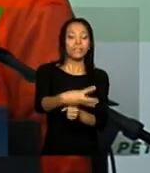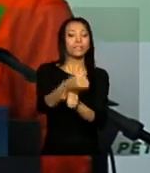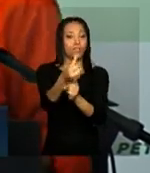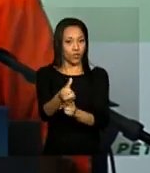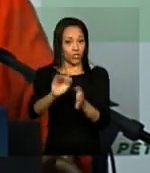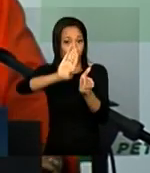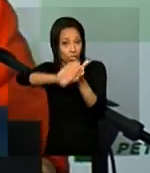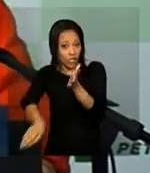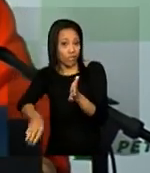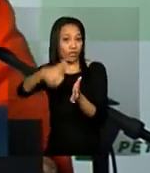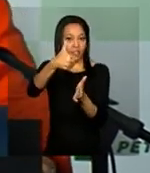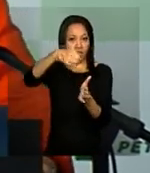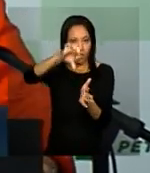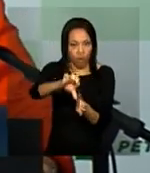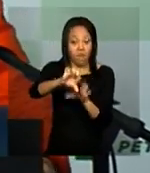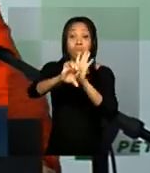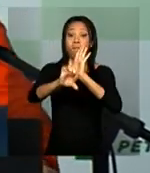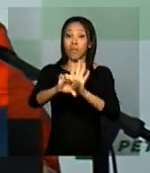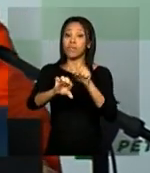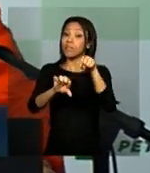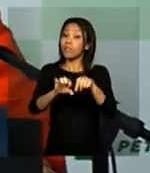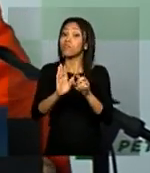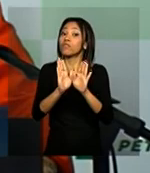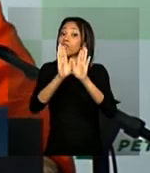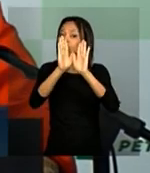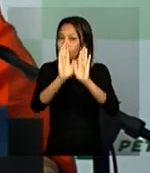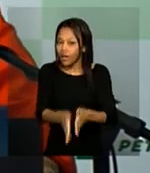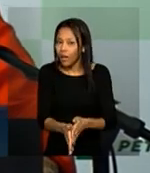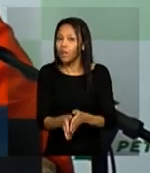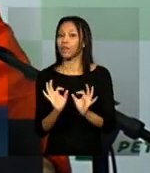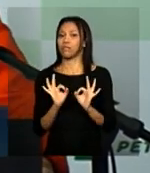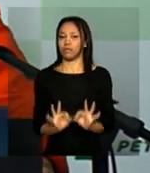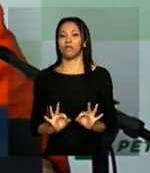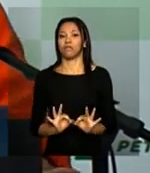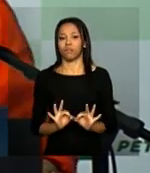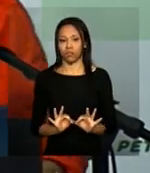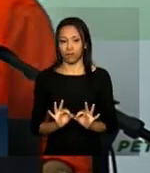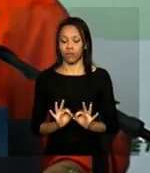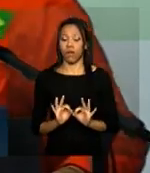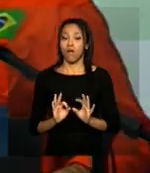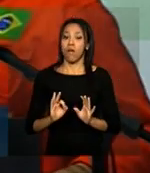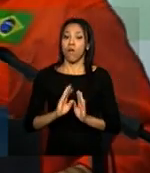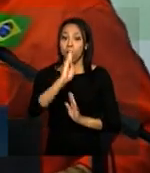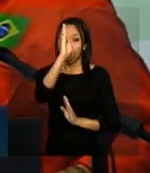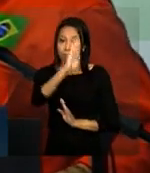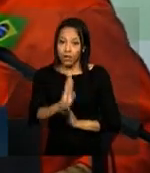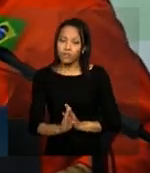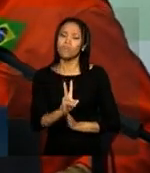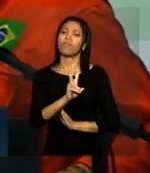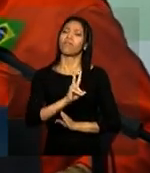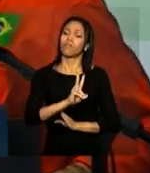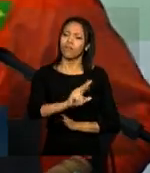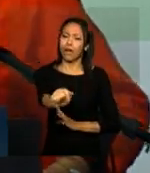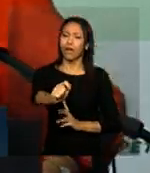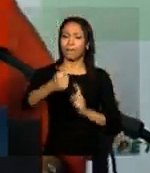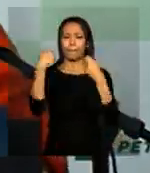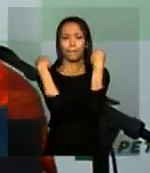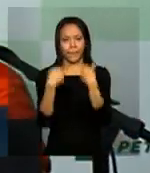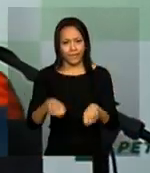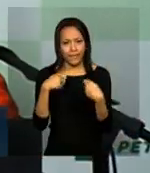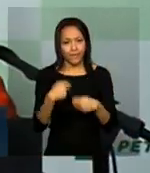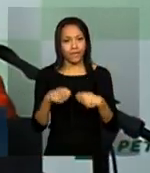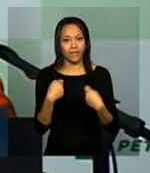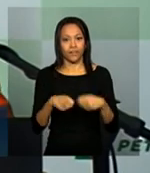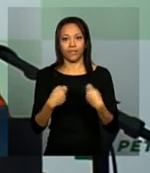19. Mas isso é uma parte que já está confirmada. O Brasil vai precisar de